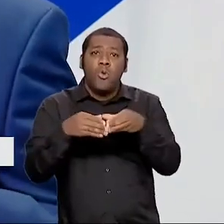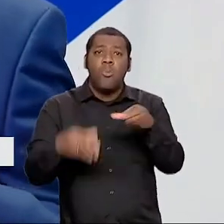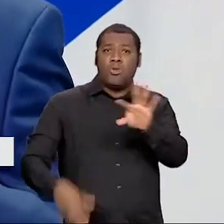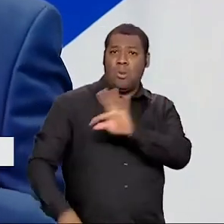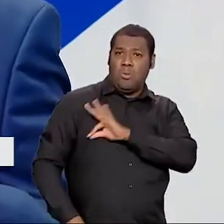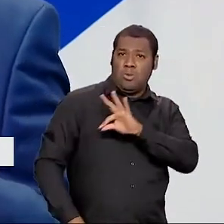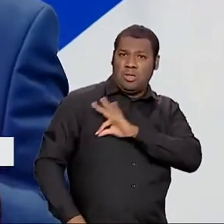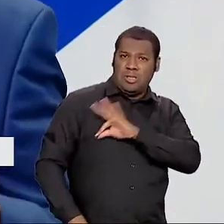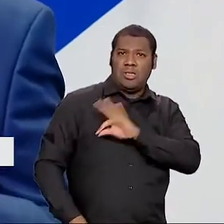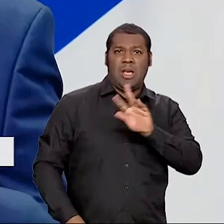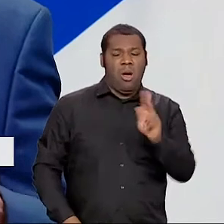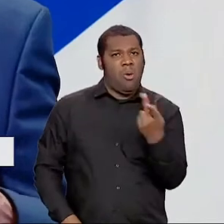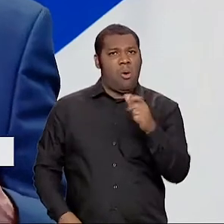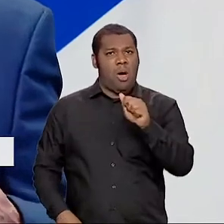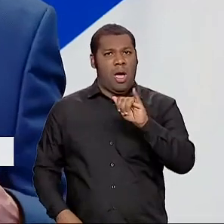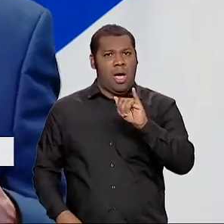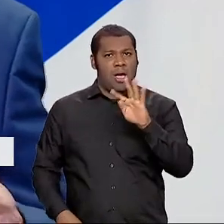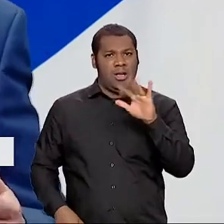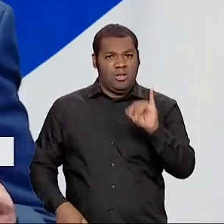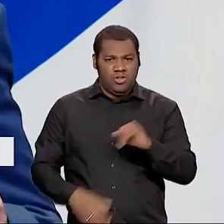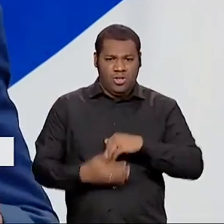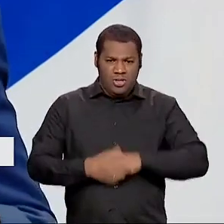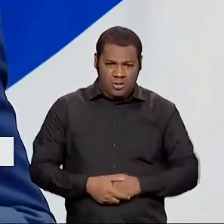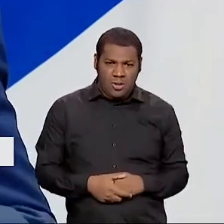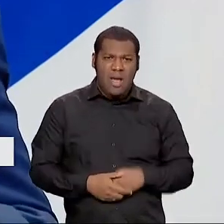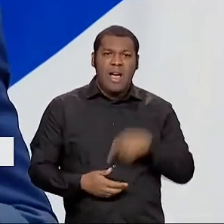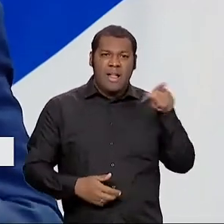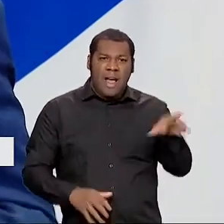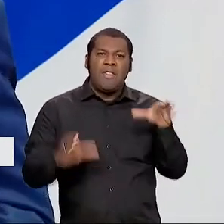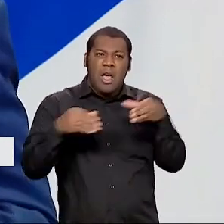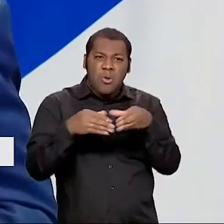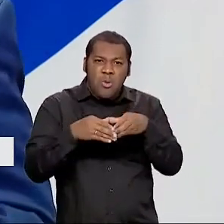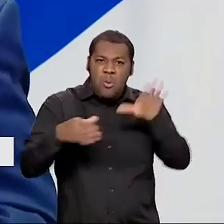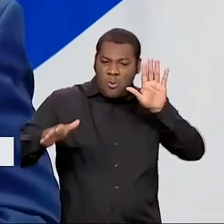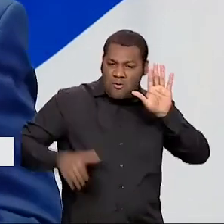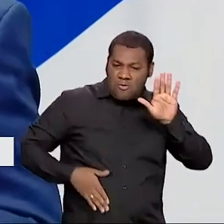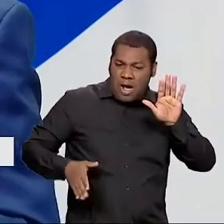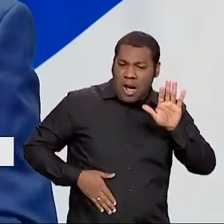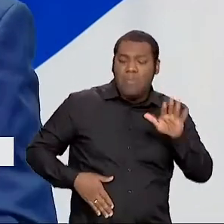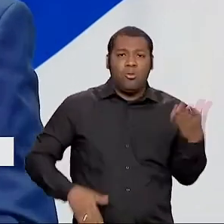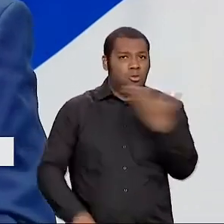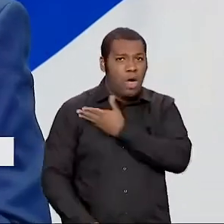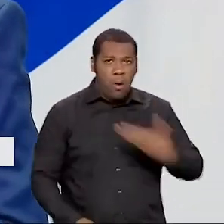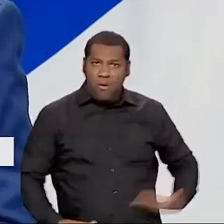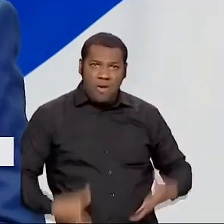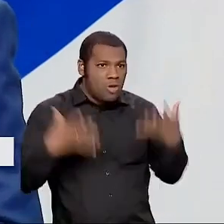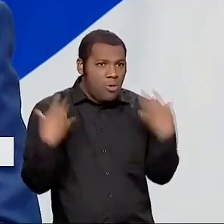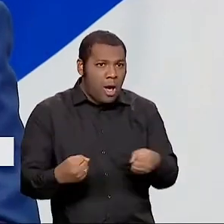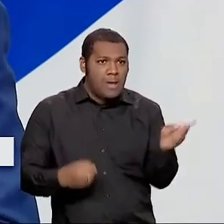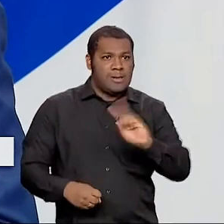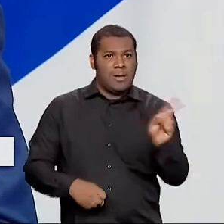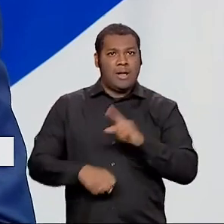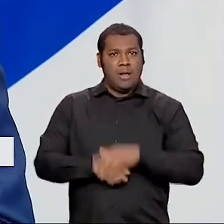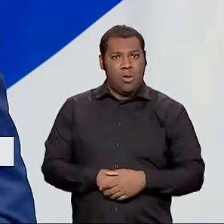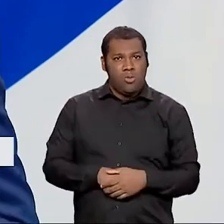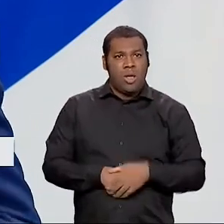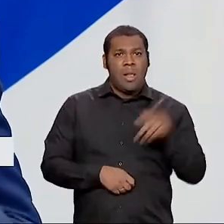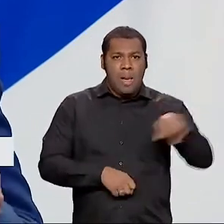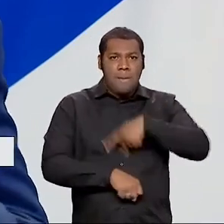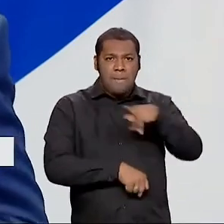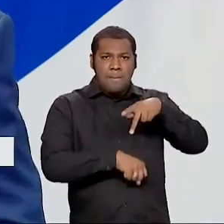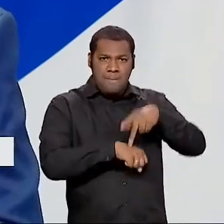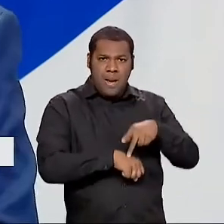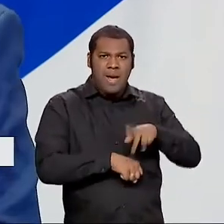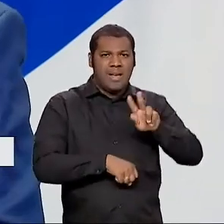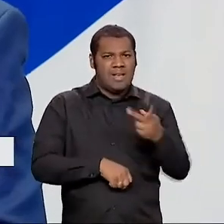ninguém quer governar, porque as gangues não deixam ninguém governar. As gangues tomaram conta, sabe, da capital, e tomaram